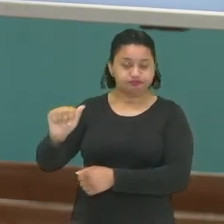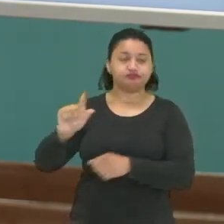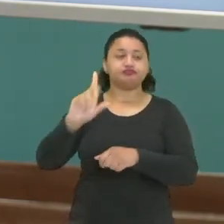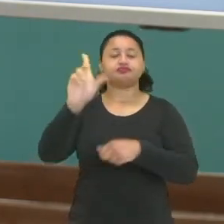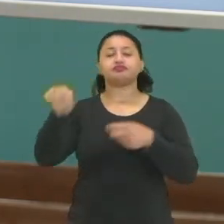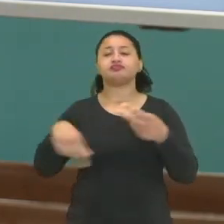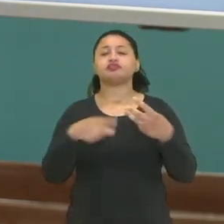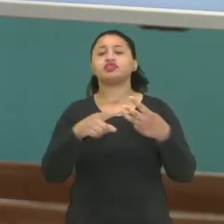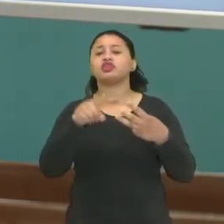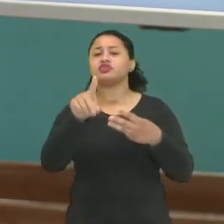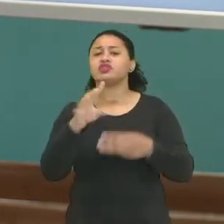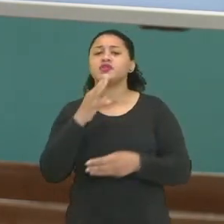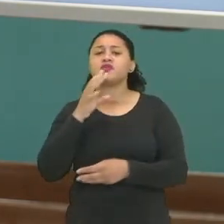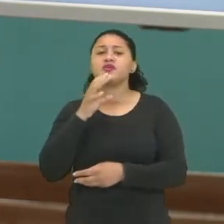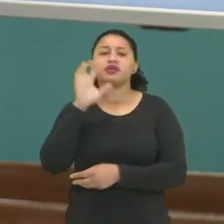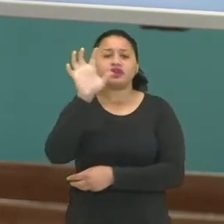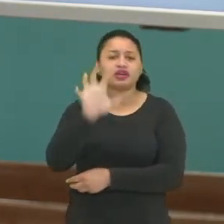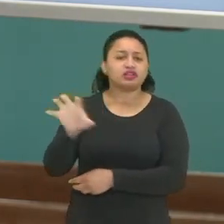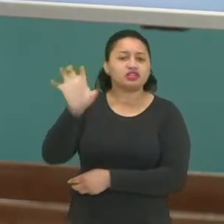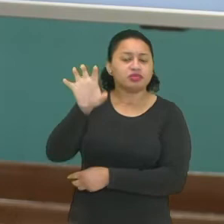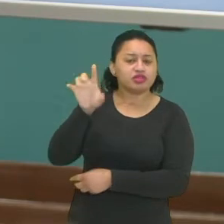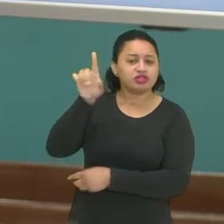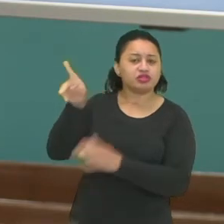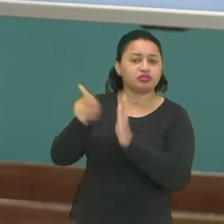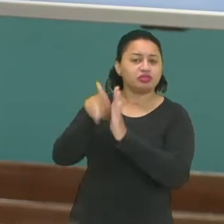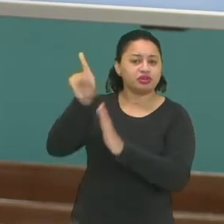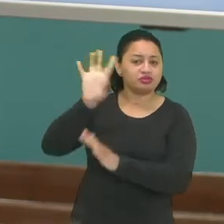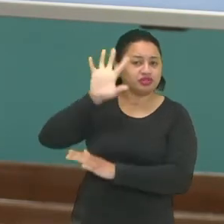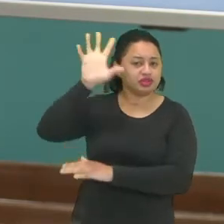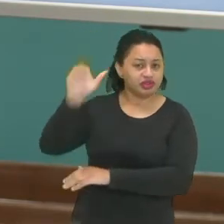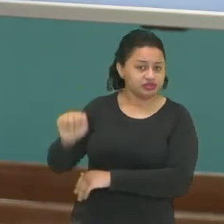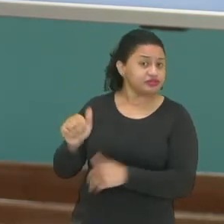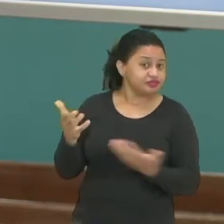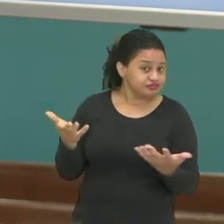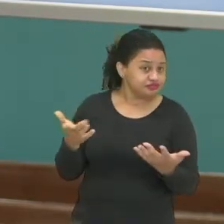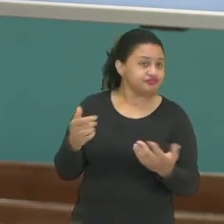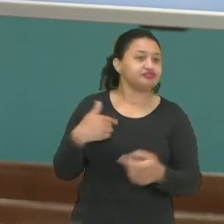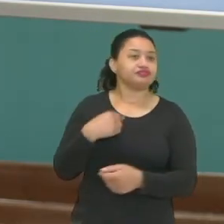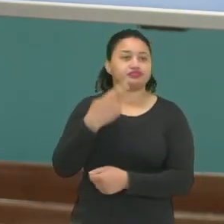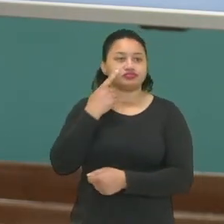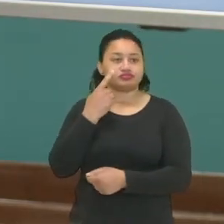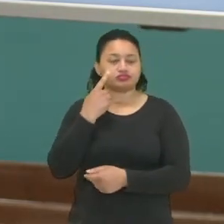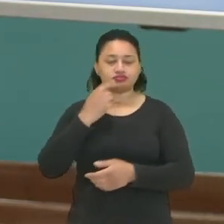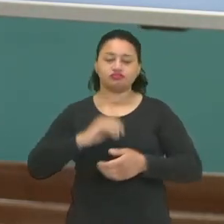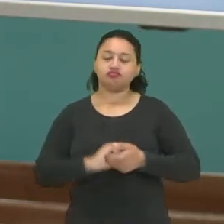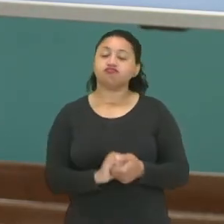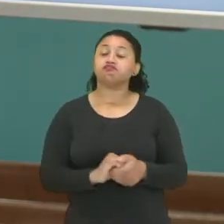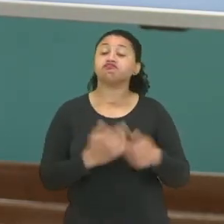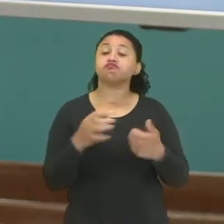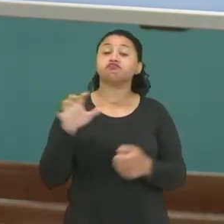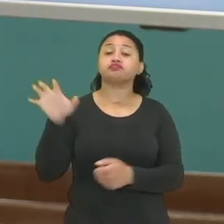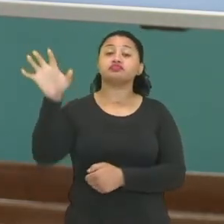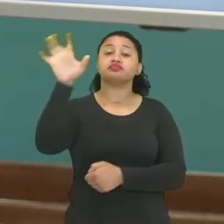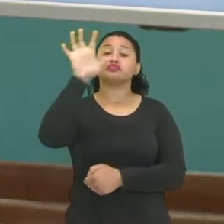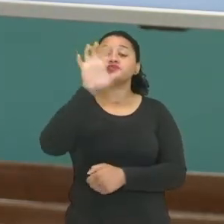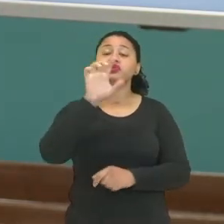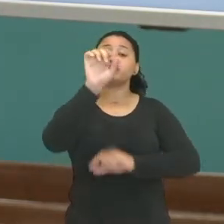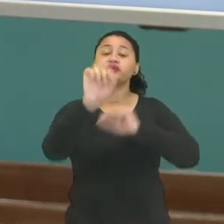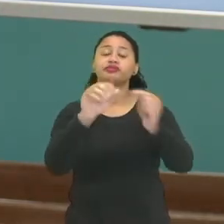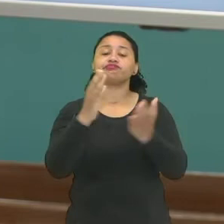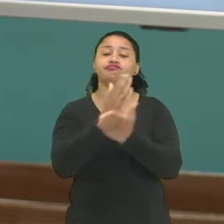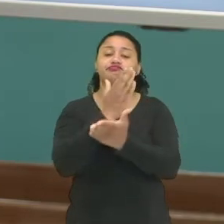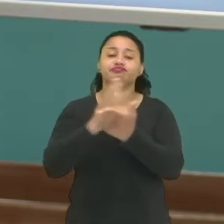região africana? Então, nós vamos ver isso daqui, né? Então, regionalizar basicamente é o seguinte: você divide